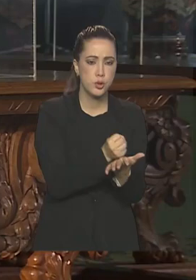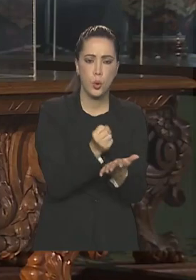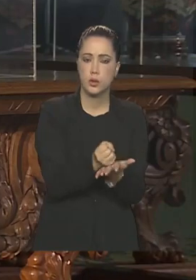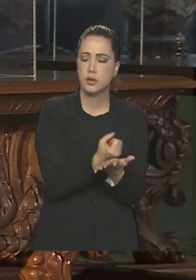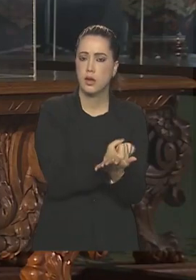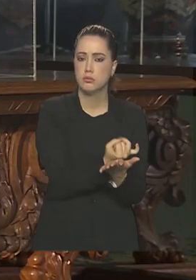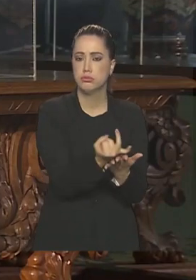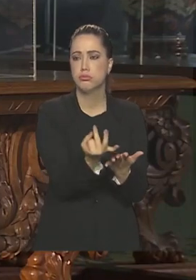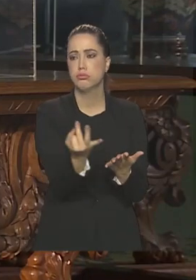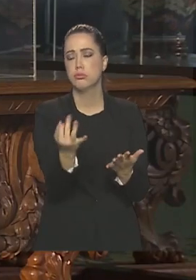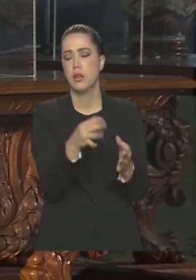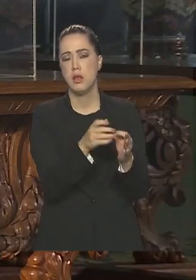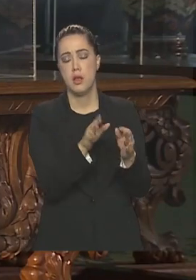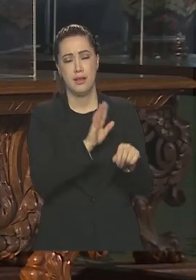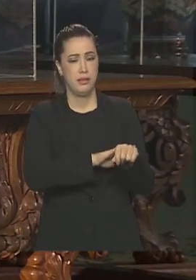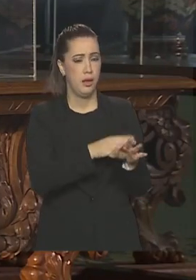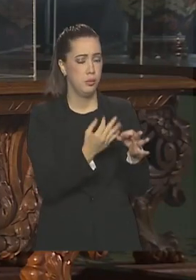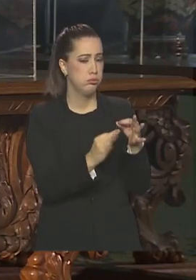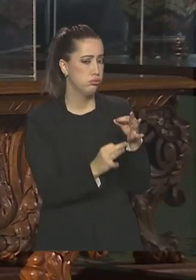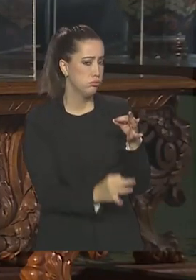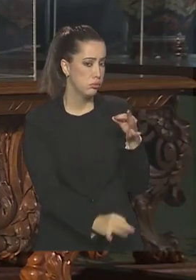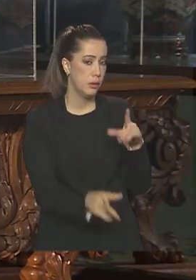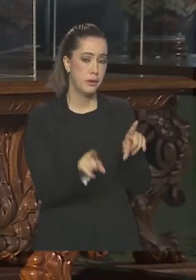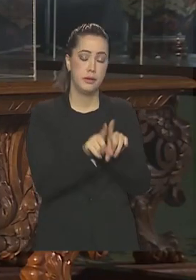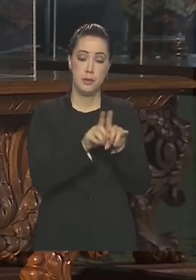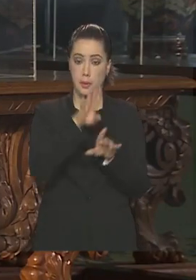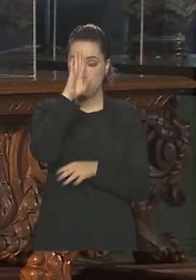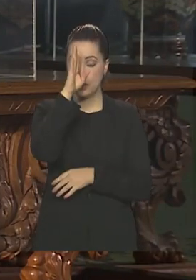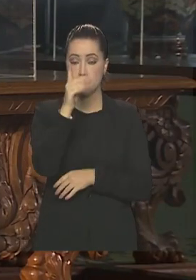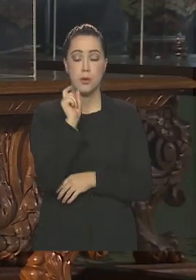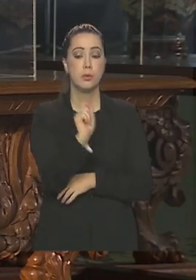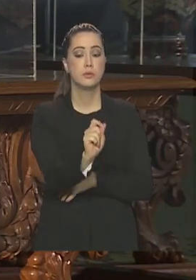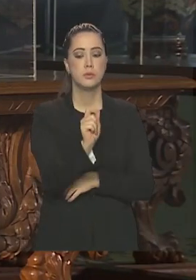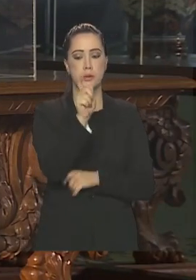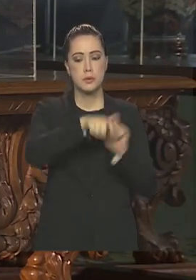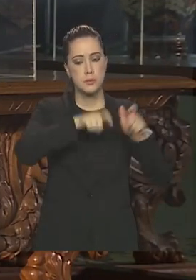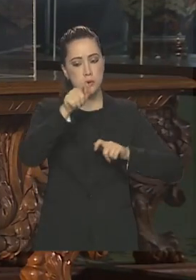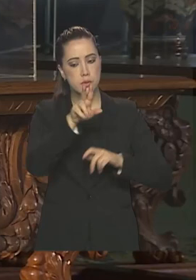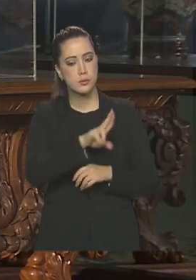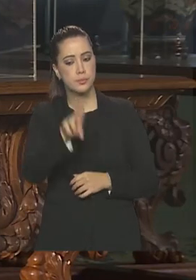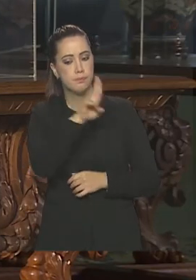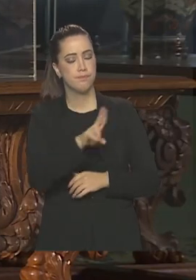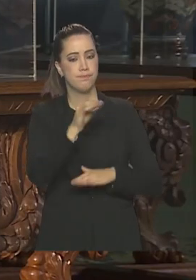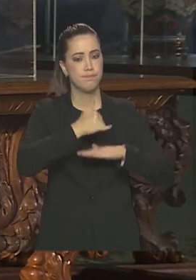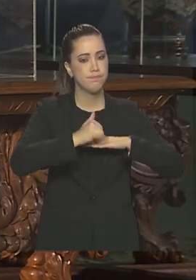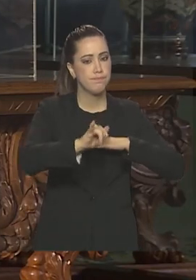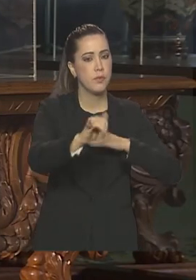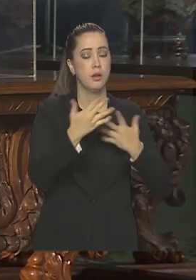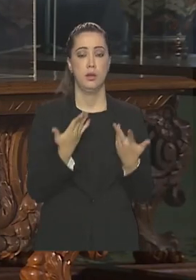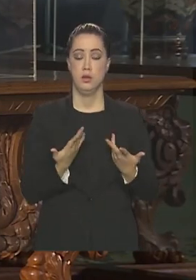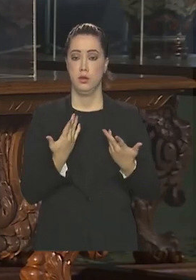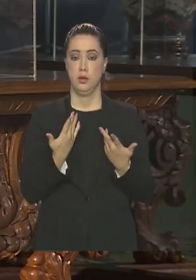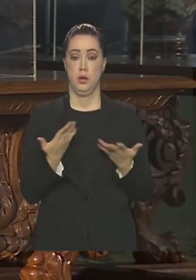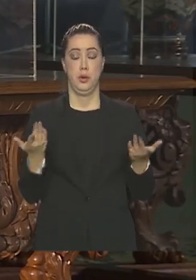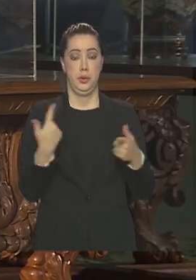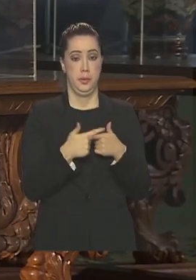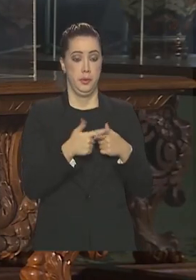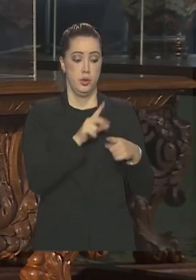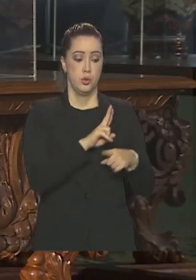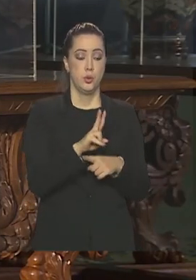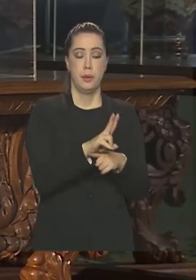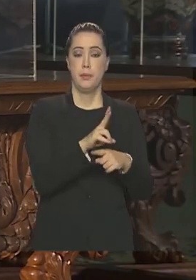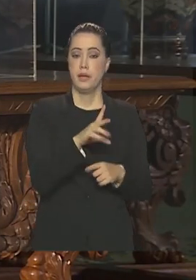de longo prazo. E também teremos o beneficiário principal, que é o consumidor de energia. Com a conta Covid,